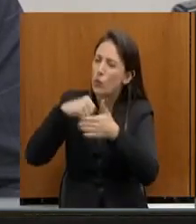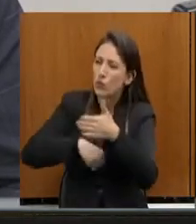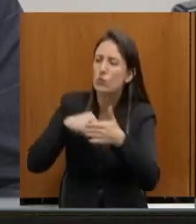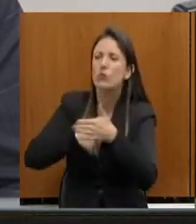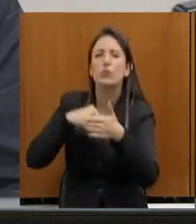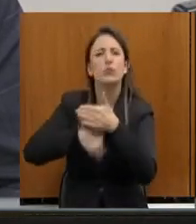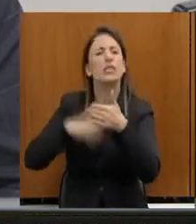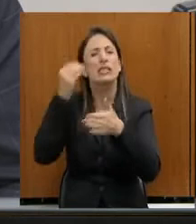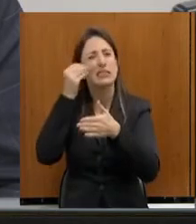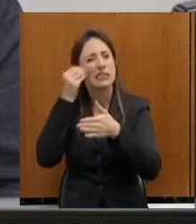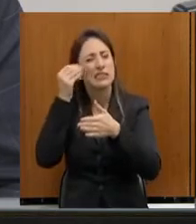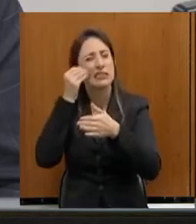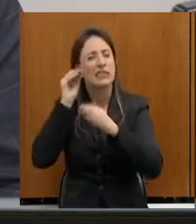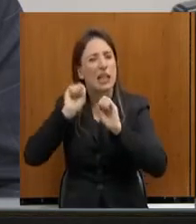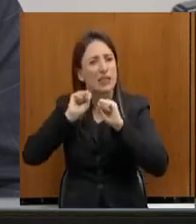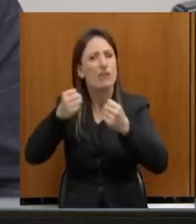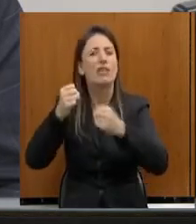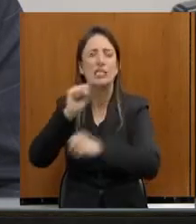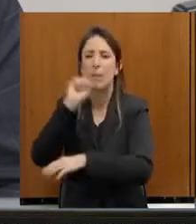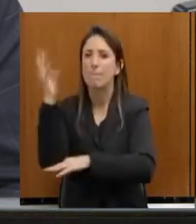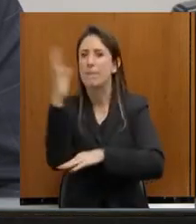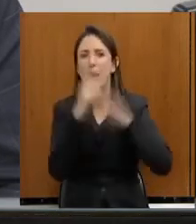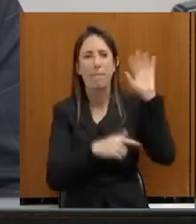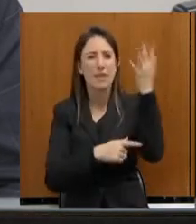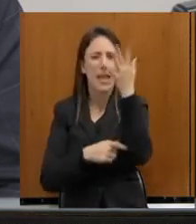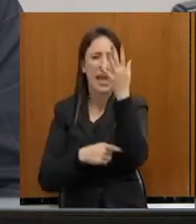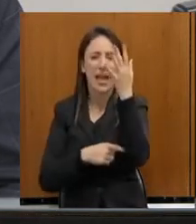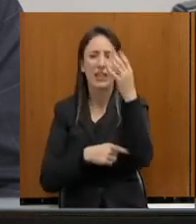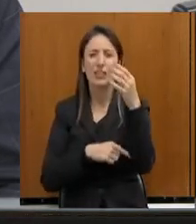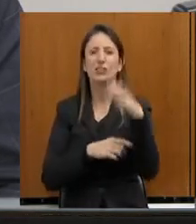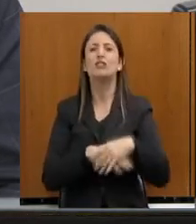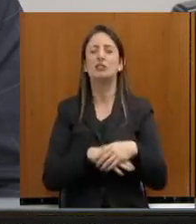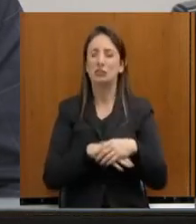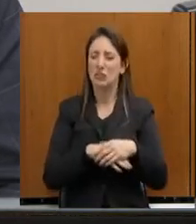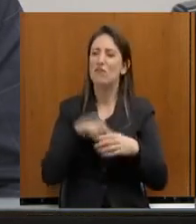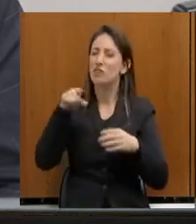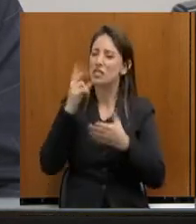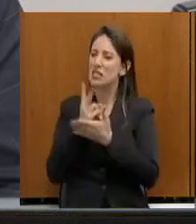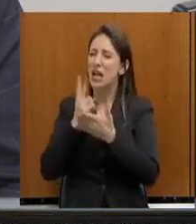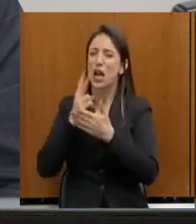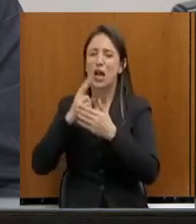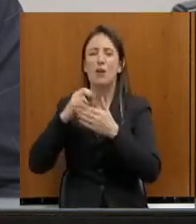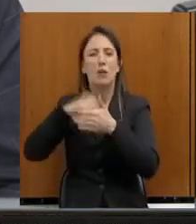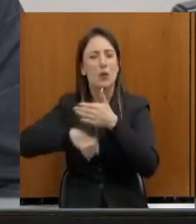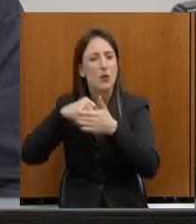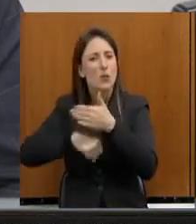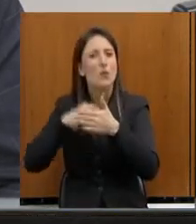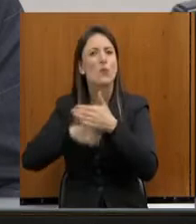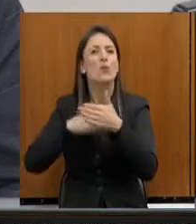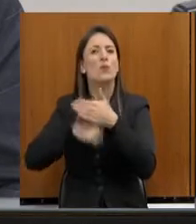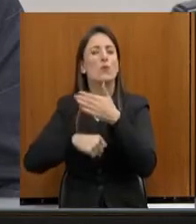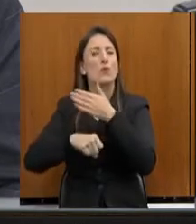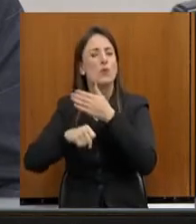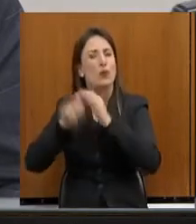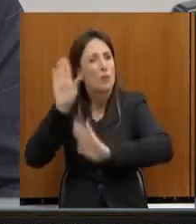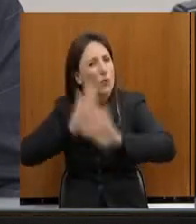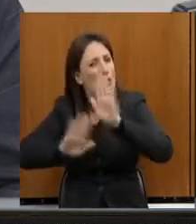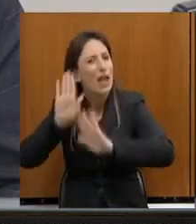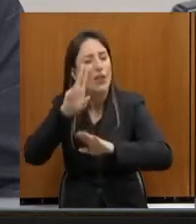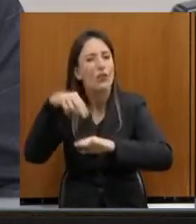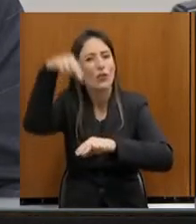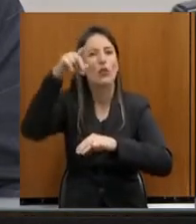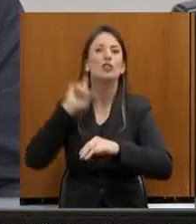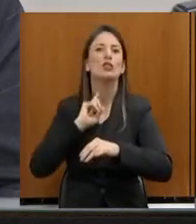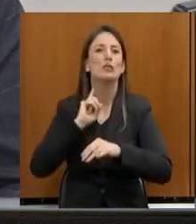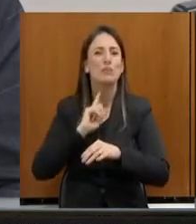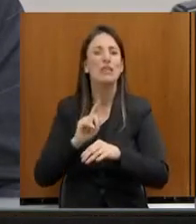prol do meio ambiente e do norte de Minas fica aqui o nosso reconhecimento Deputado pela sua luta e pelo seu grandioso trabalho